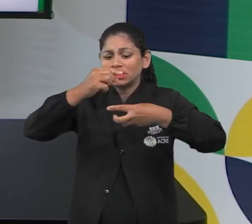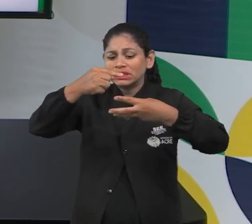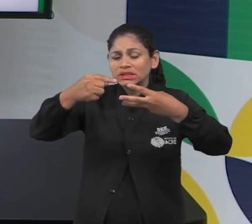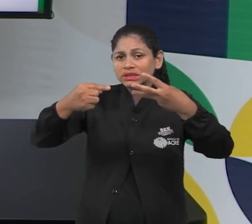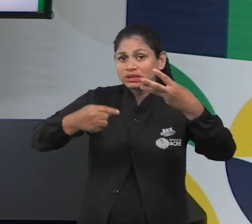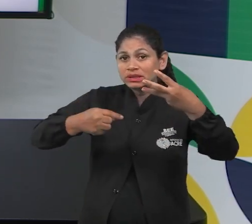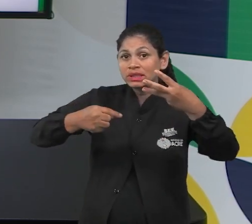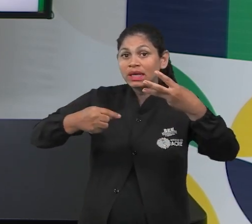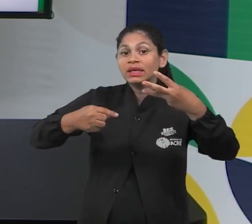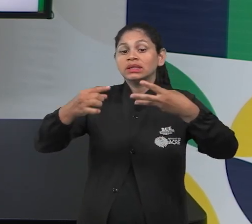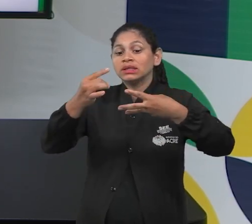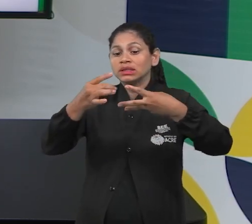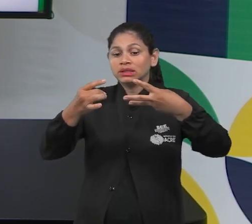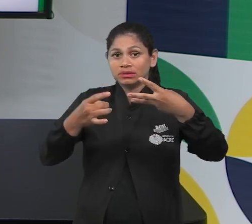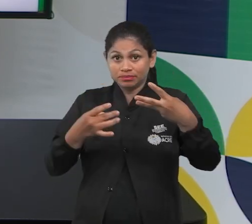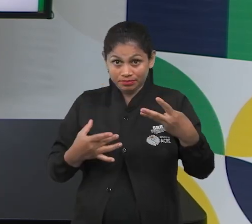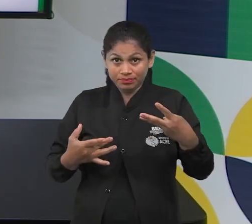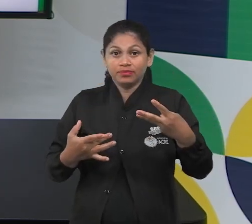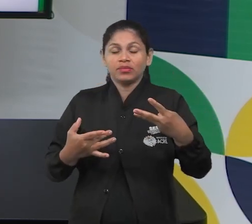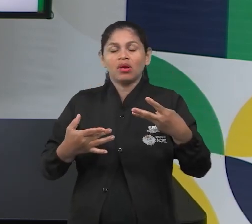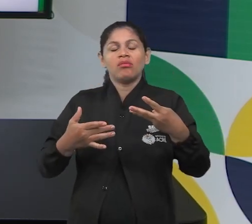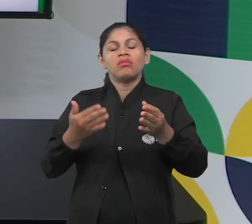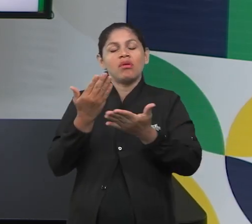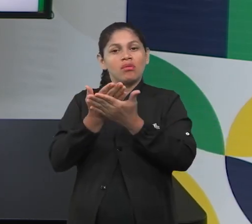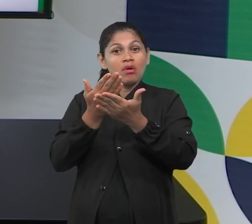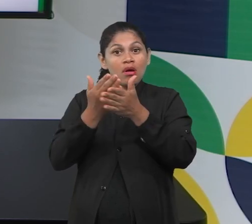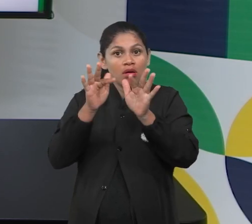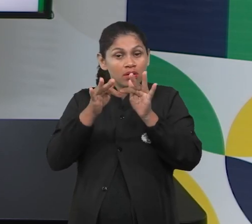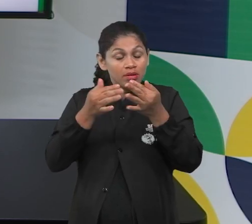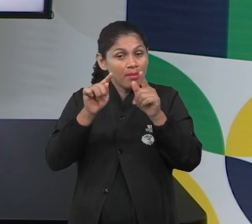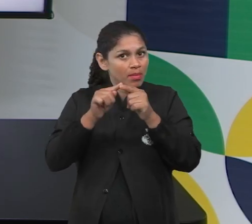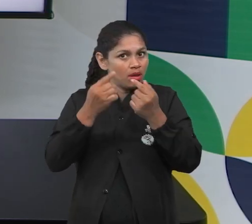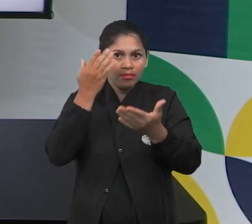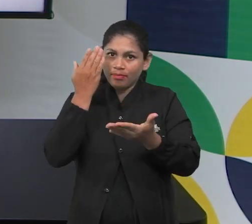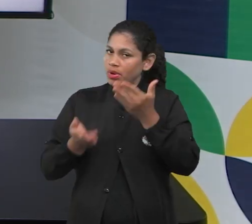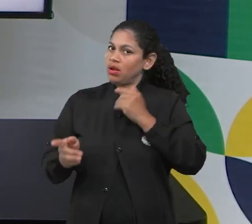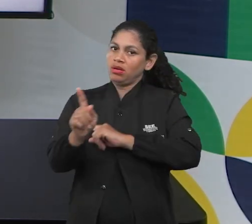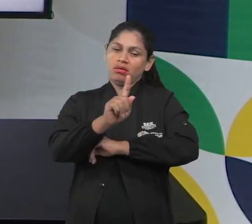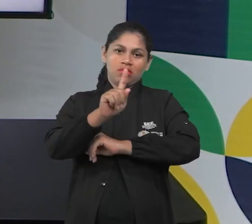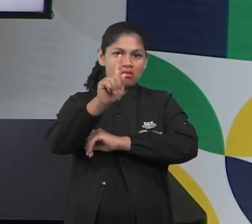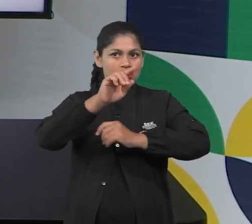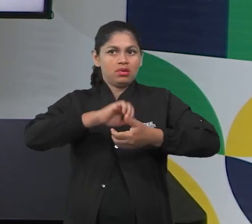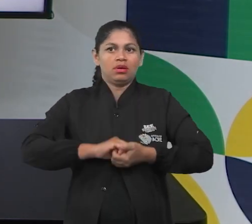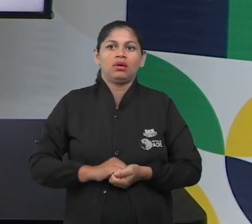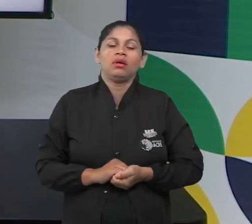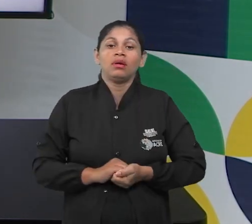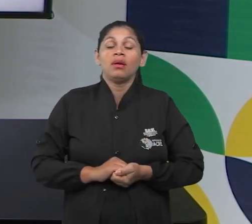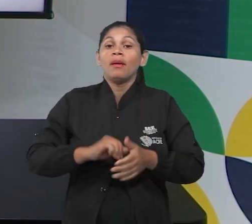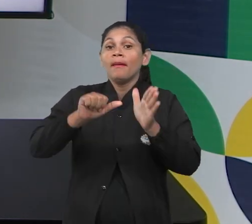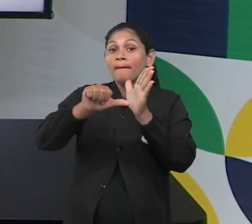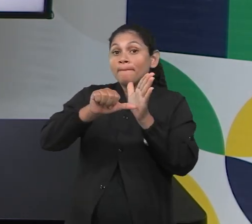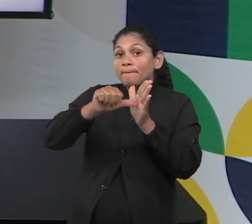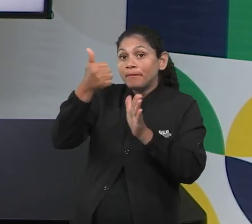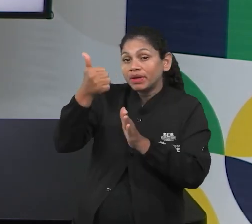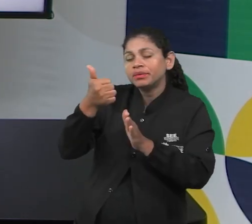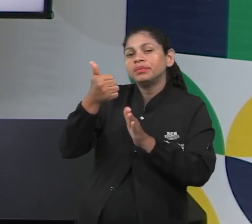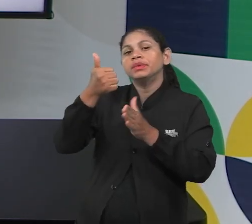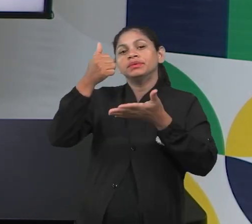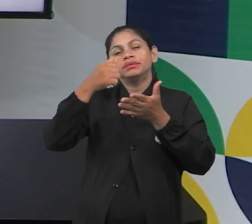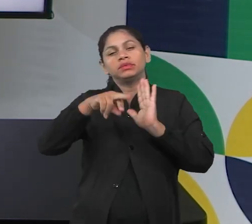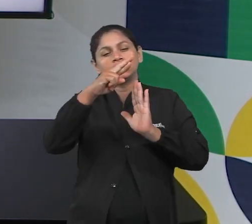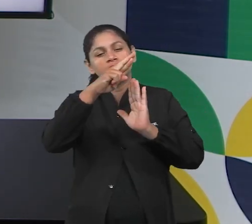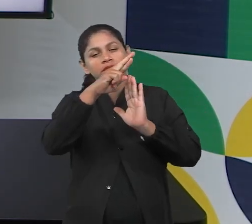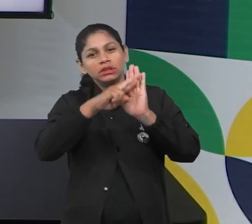vem aqui comigo, é uma aula bem simples, mas não pode perder. A primeira coisa é que quando nós falamos de